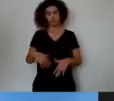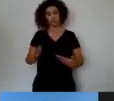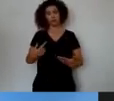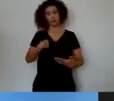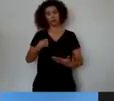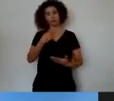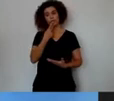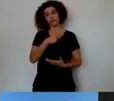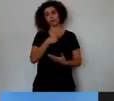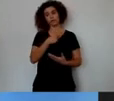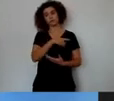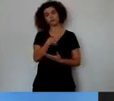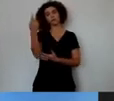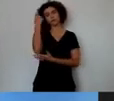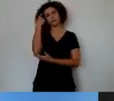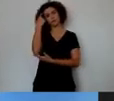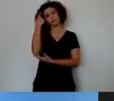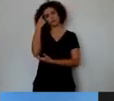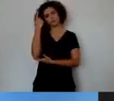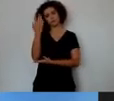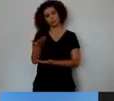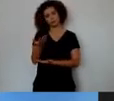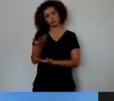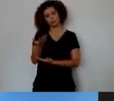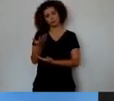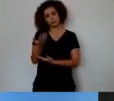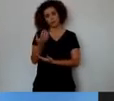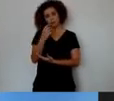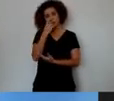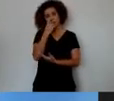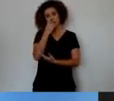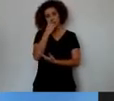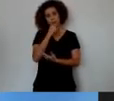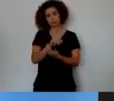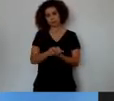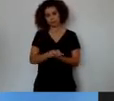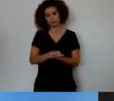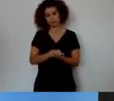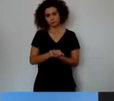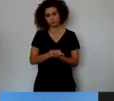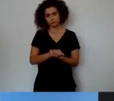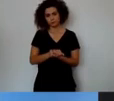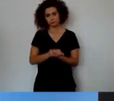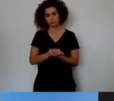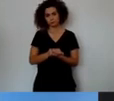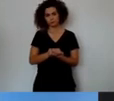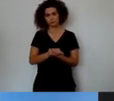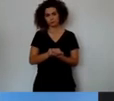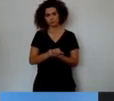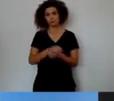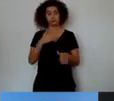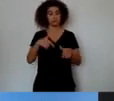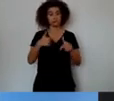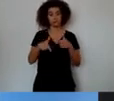E aí pensando, como é que vai ser? E aí eu já coloco para vocês, né? A luta antirracista, da branquitude e tal, tem trabalho demais para